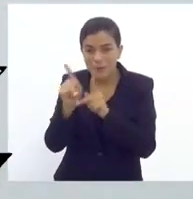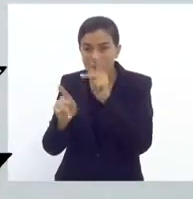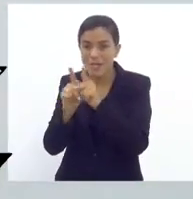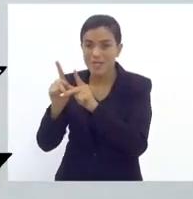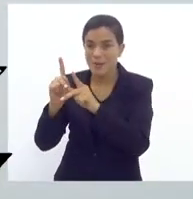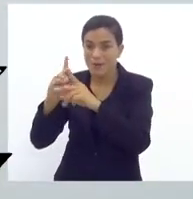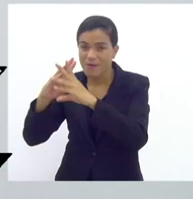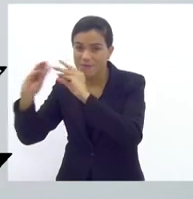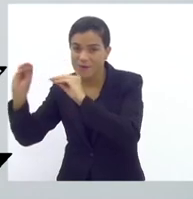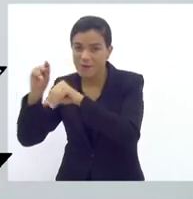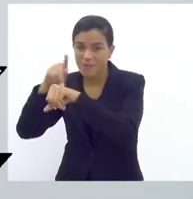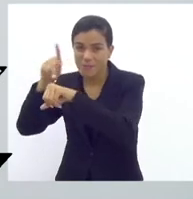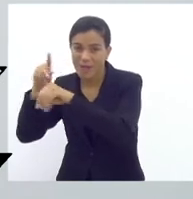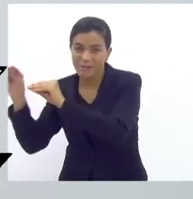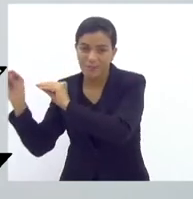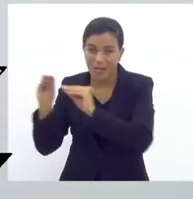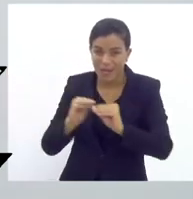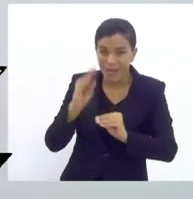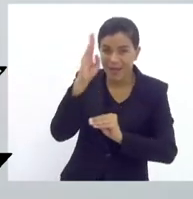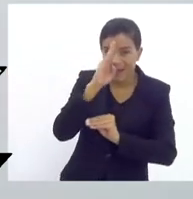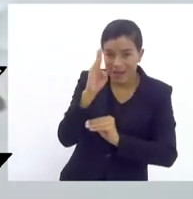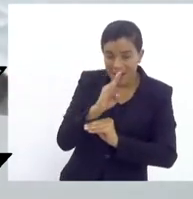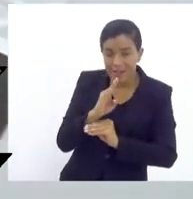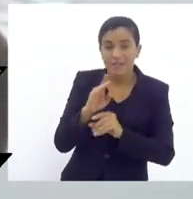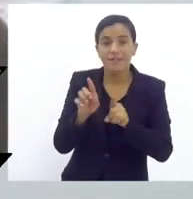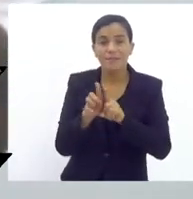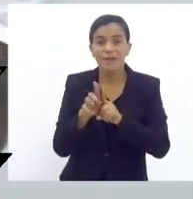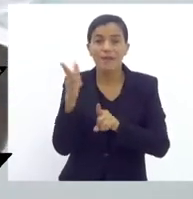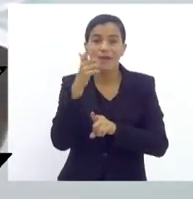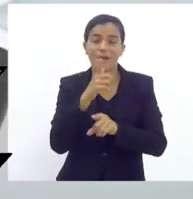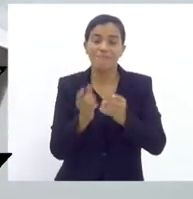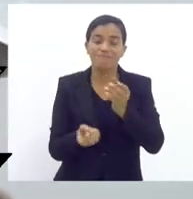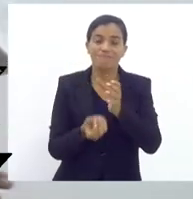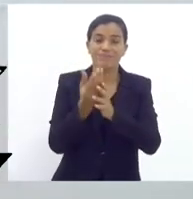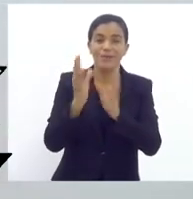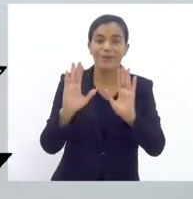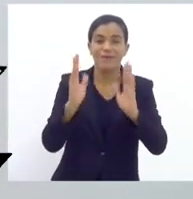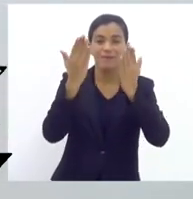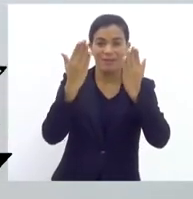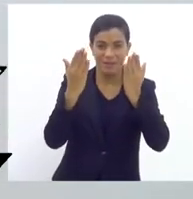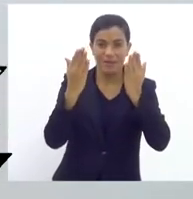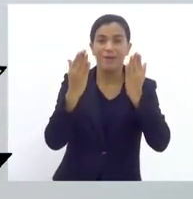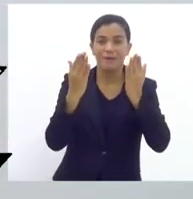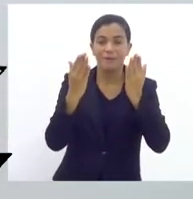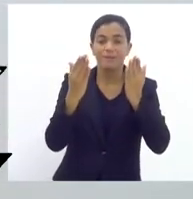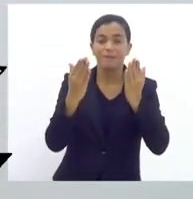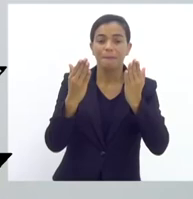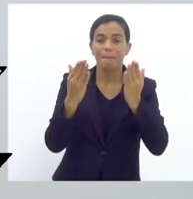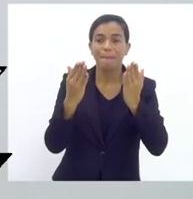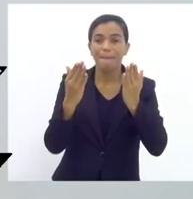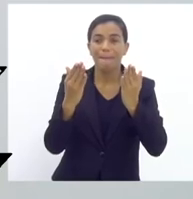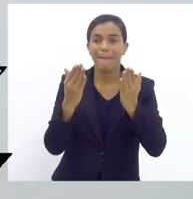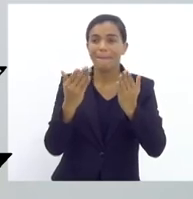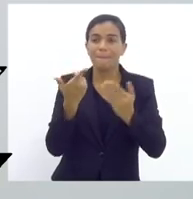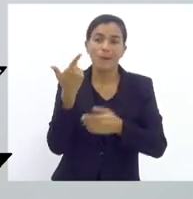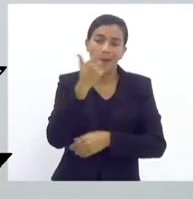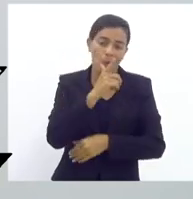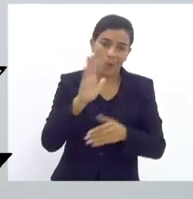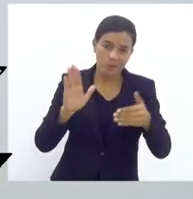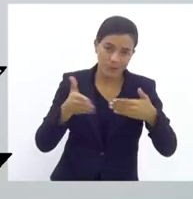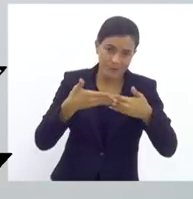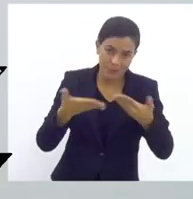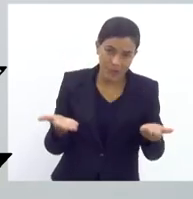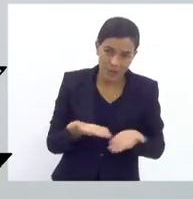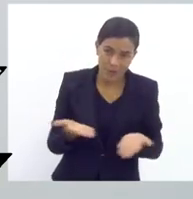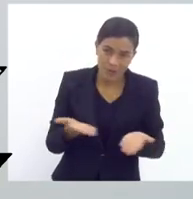refugiadas Imigrantes ainda iremos fazer esse evento eu quero na verdade dizer que a gente não conseguiu fechar hoje porque